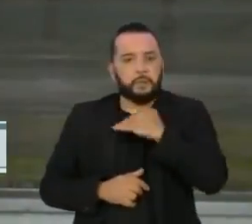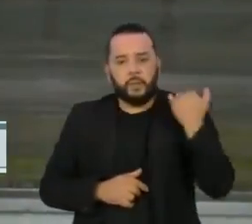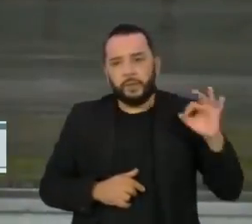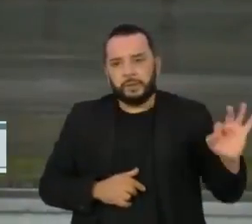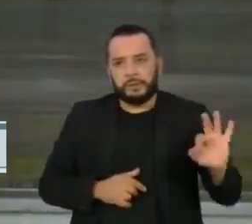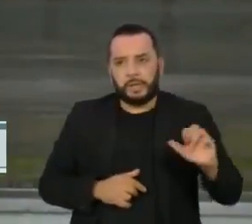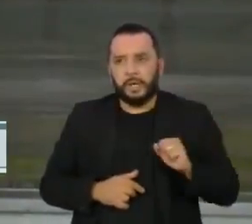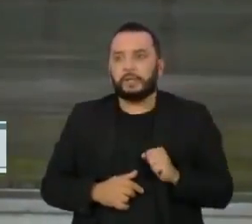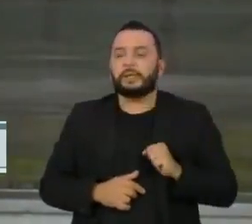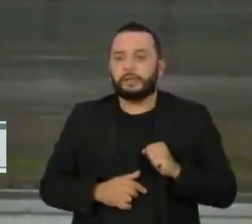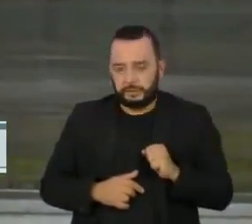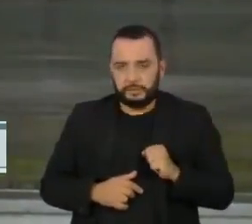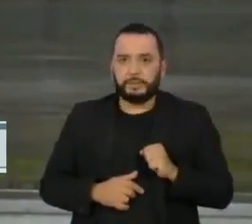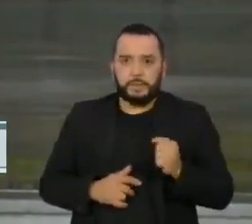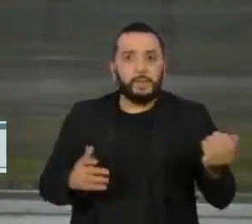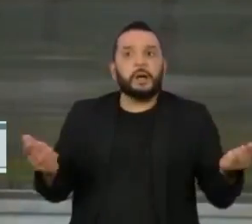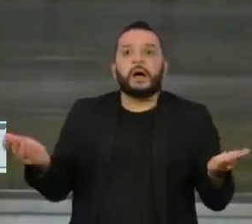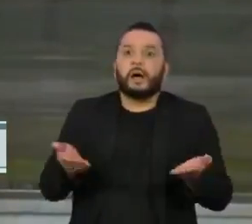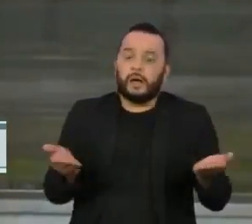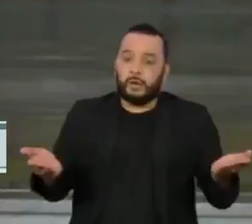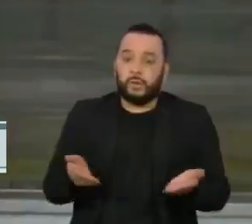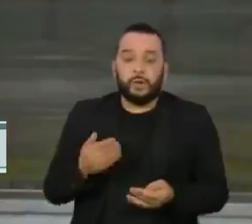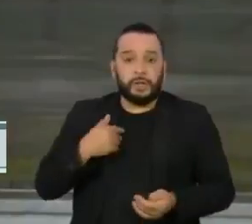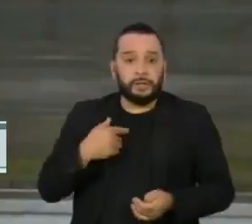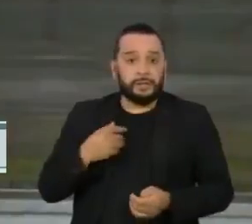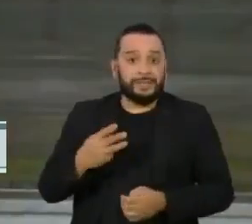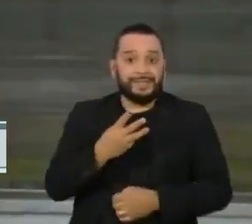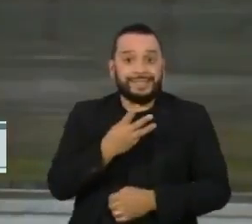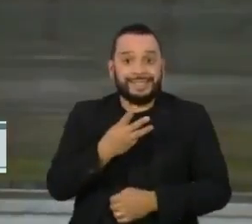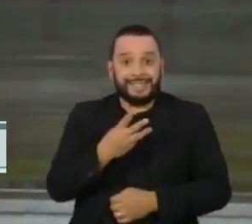e agora estamos com este número em